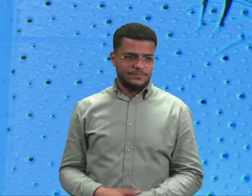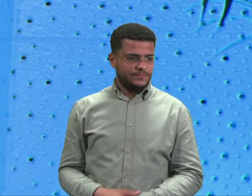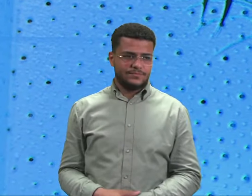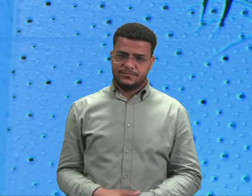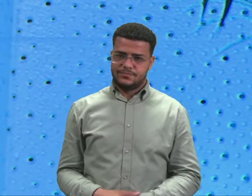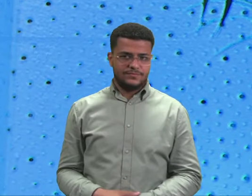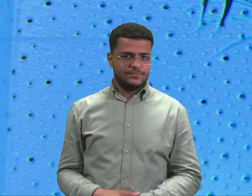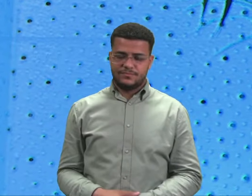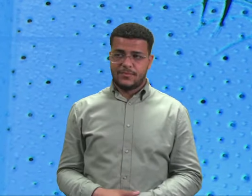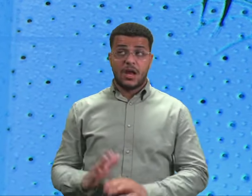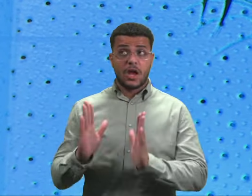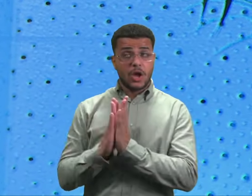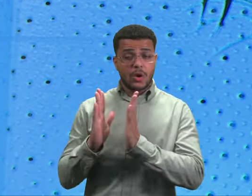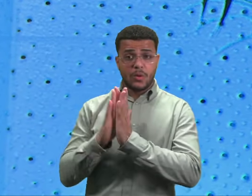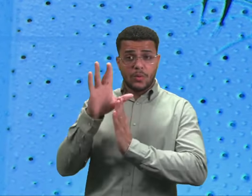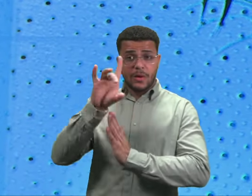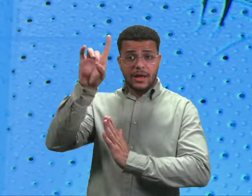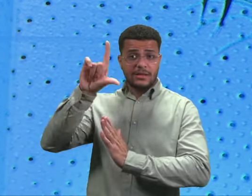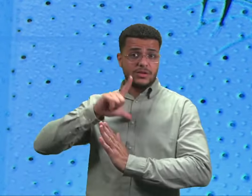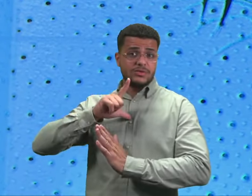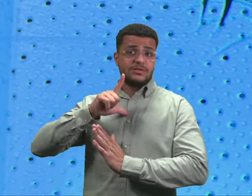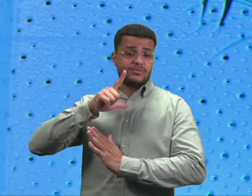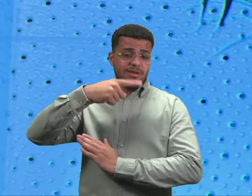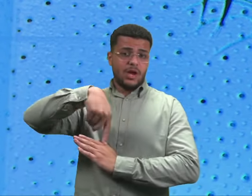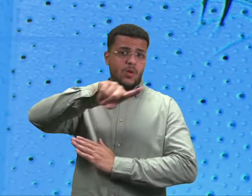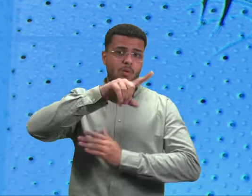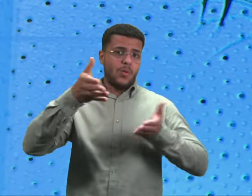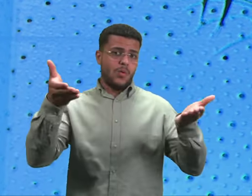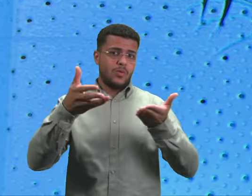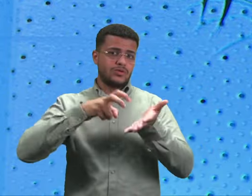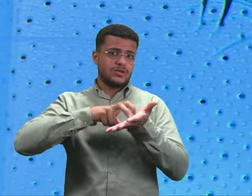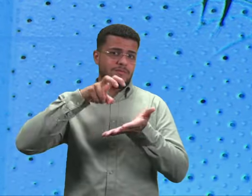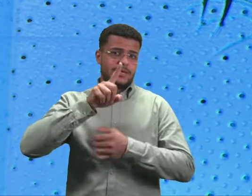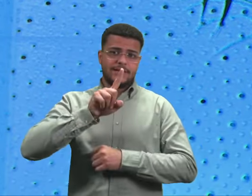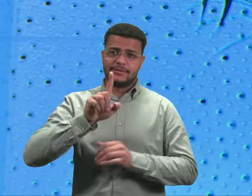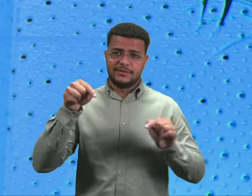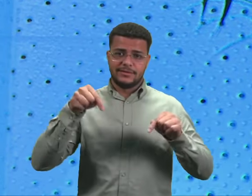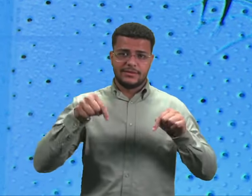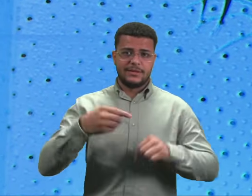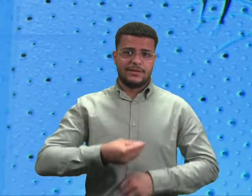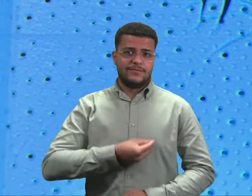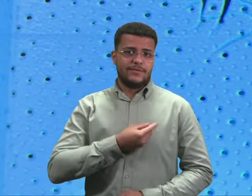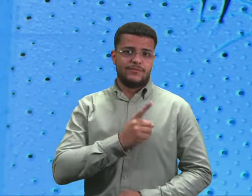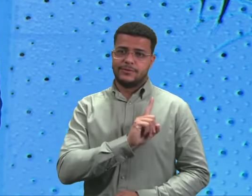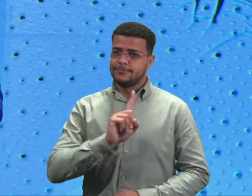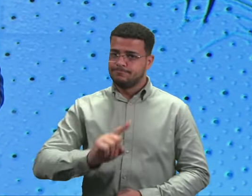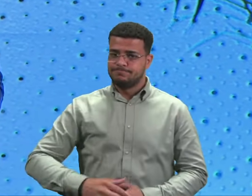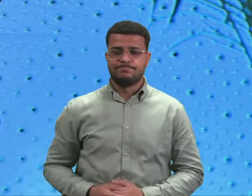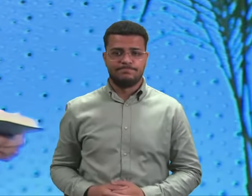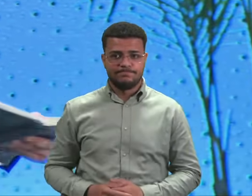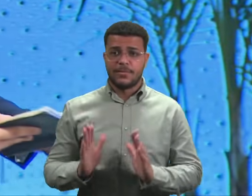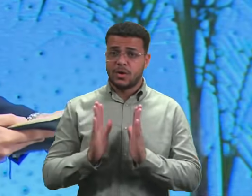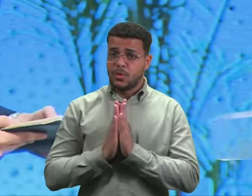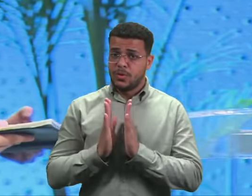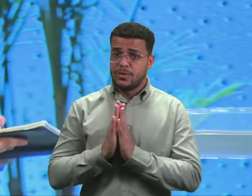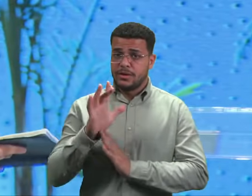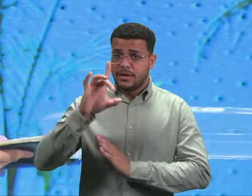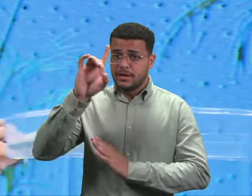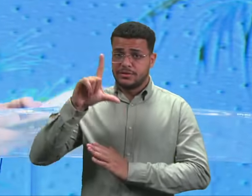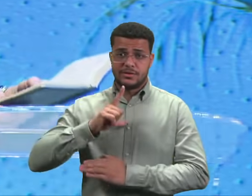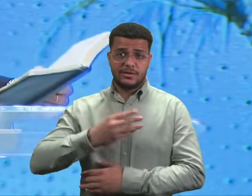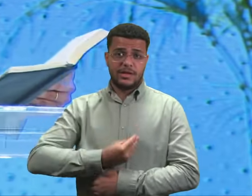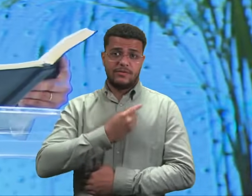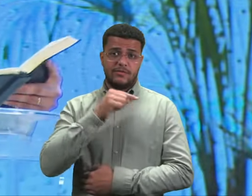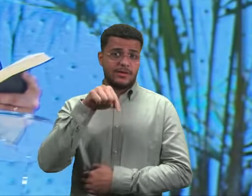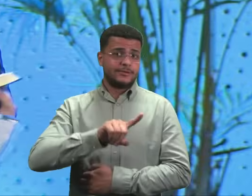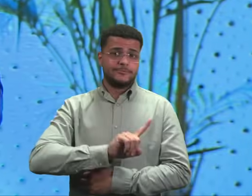que nem um de nós esteja entre os traidores nesta manhã. Amém? Que nenhum de nós esteja entre os